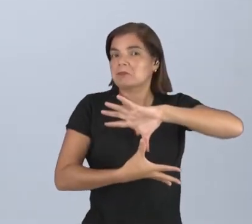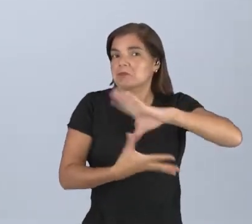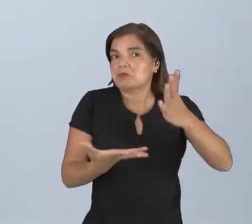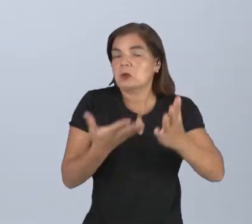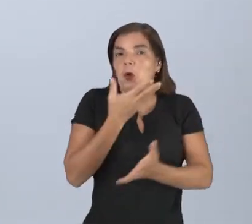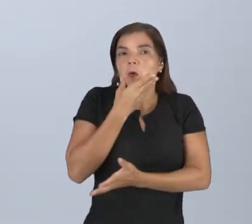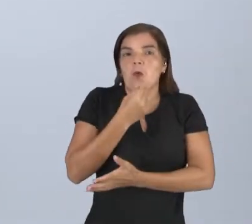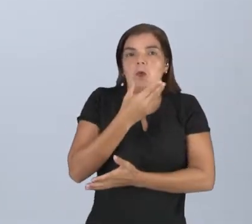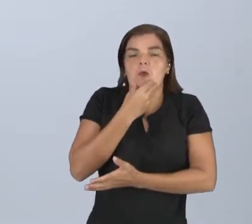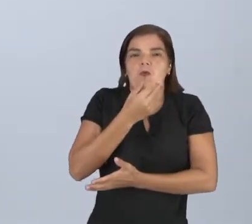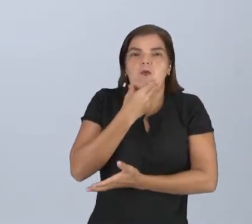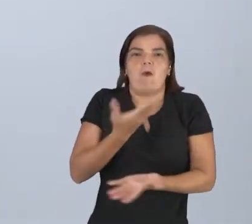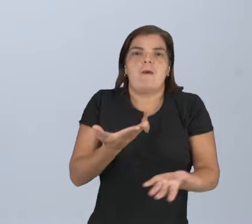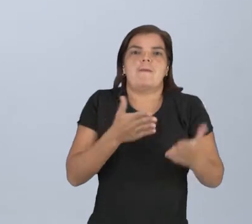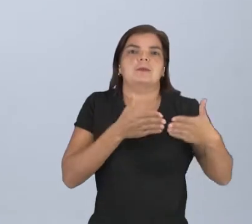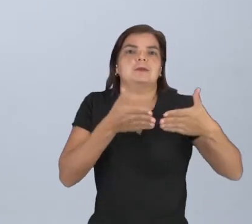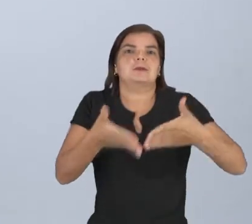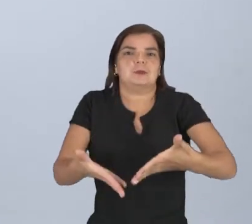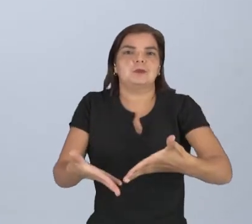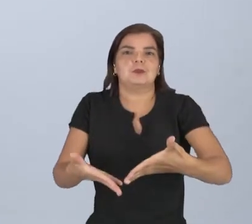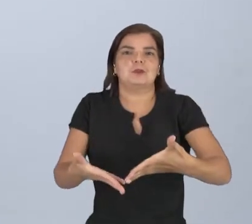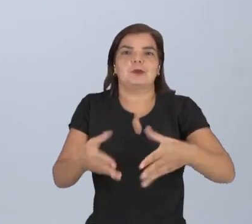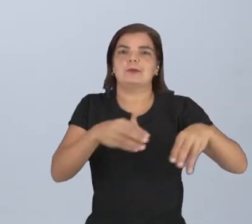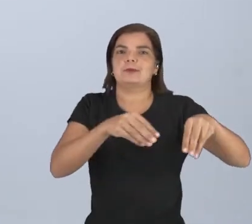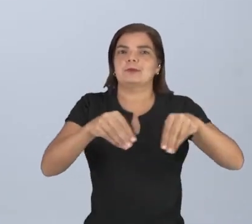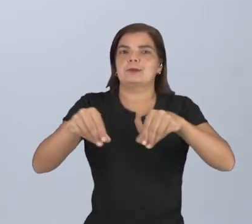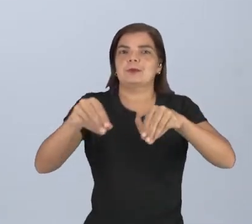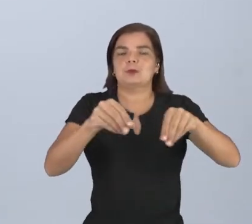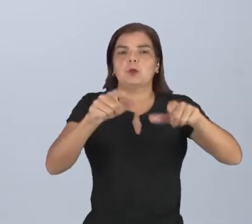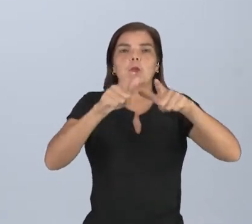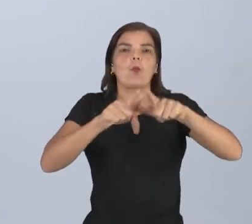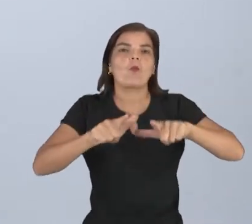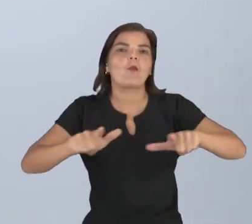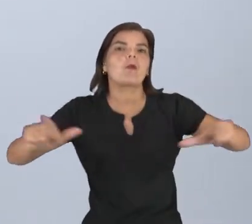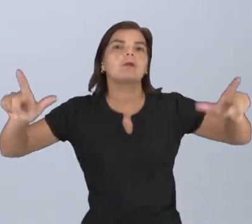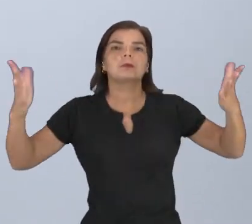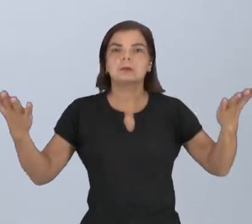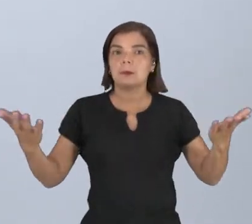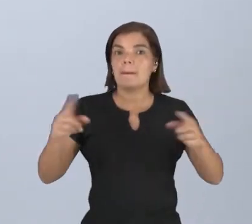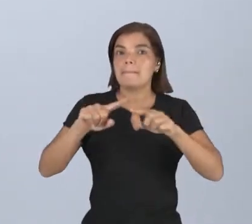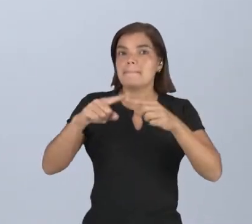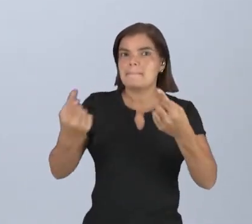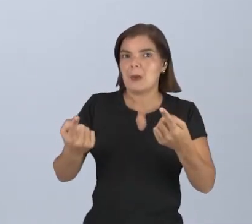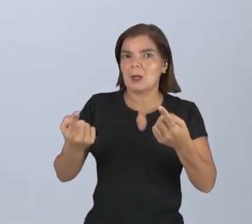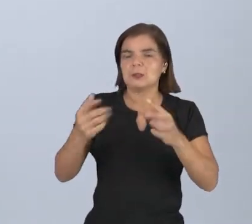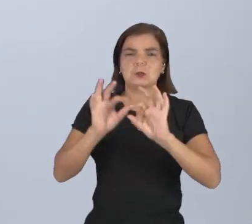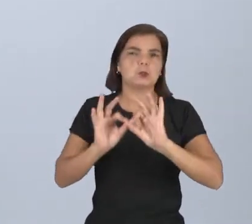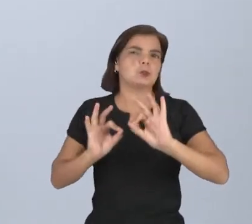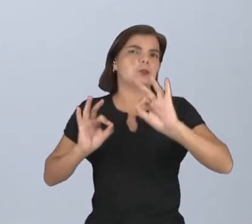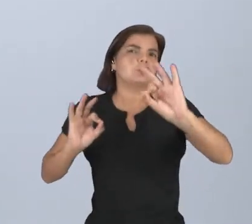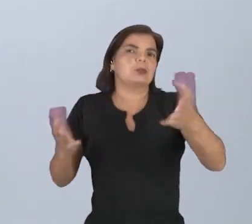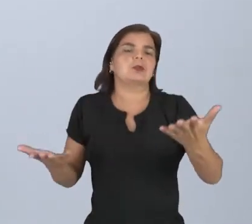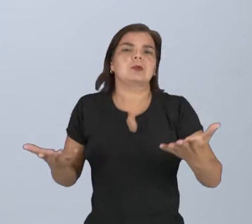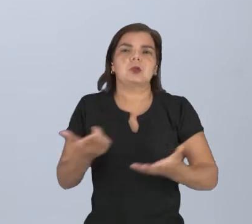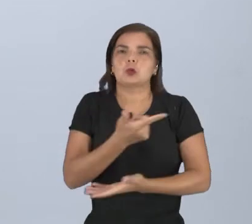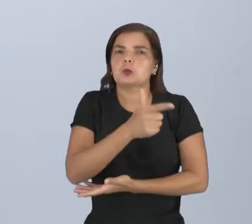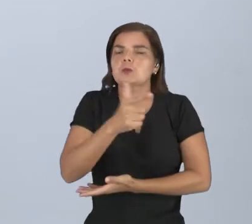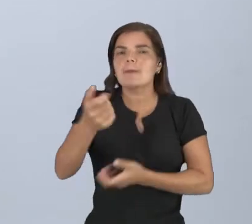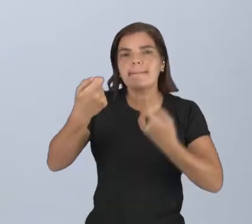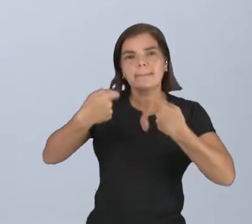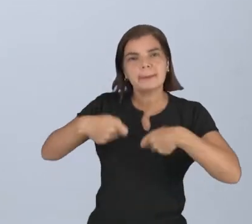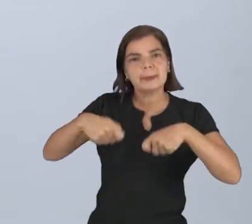América, o homem civilizado chegou em terras desertas, não desertas, mas longínquas, terras